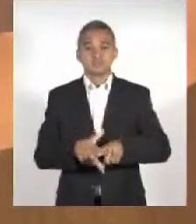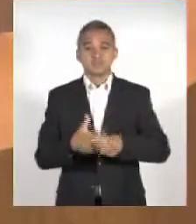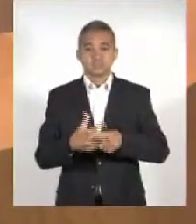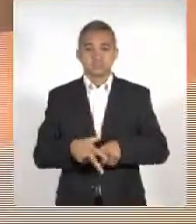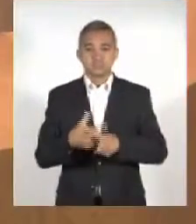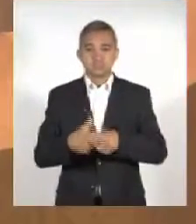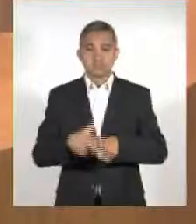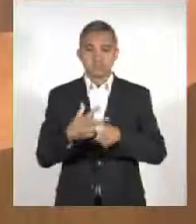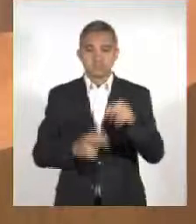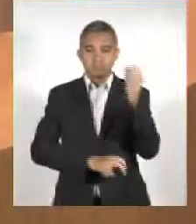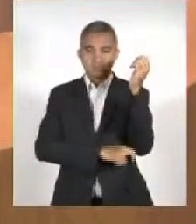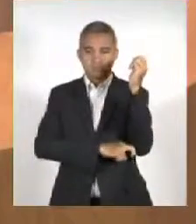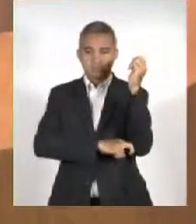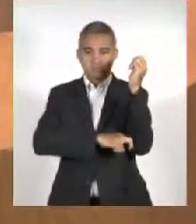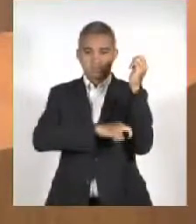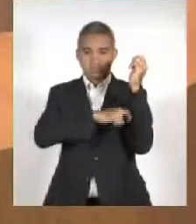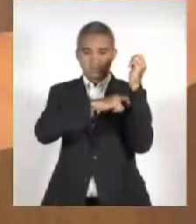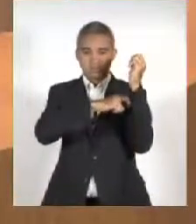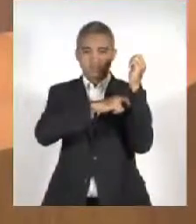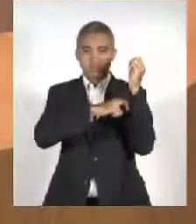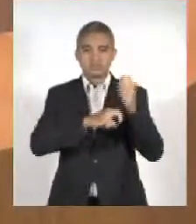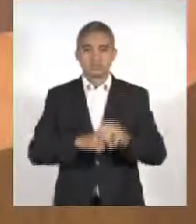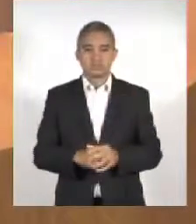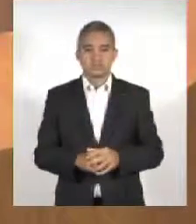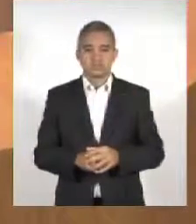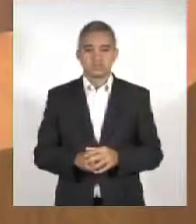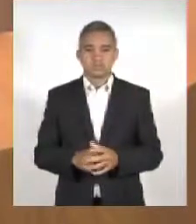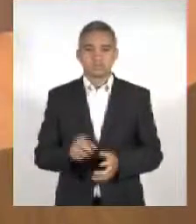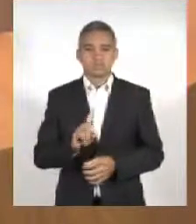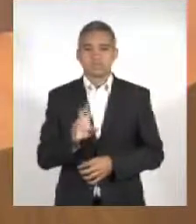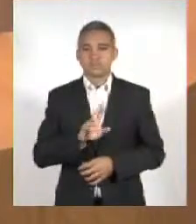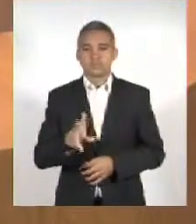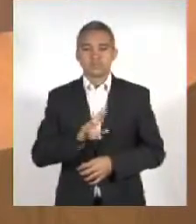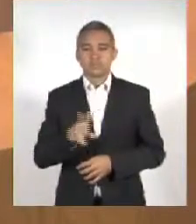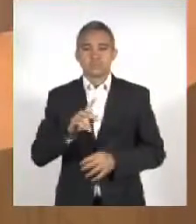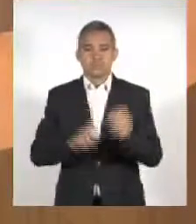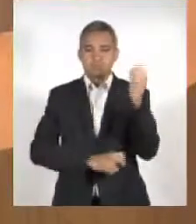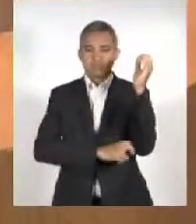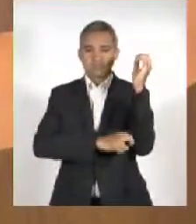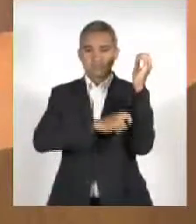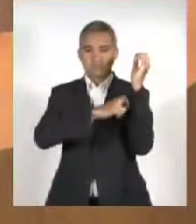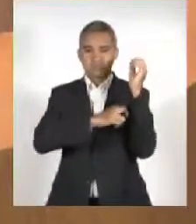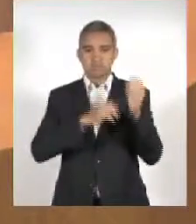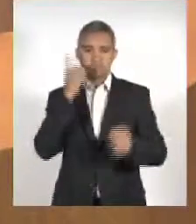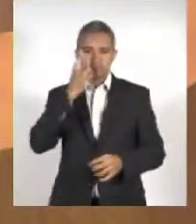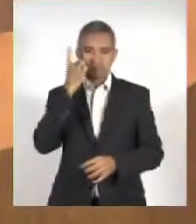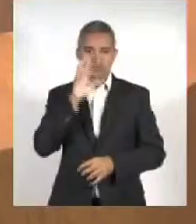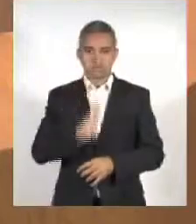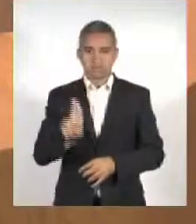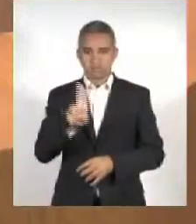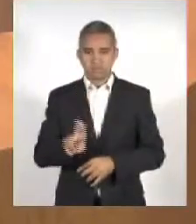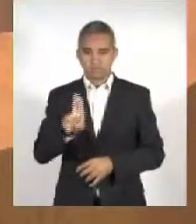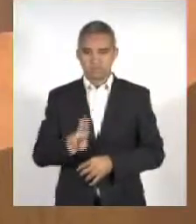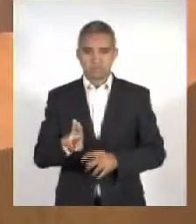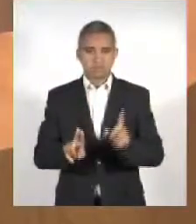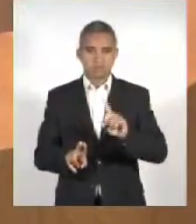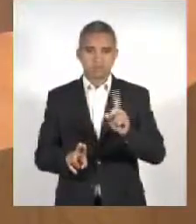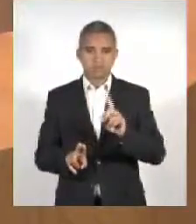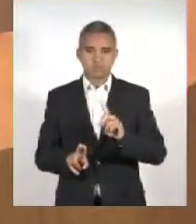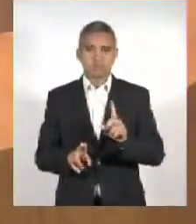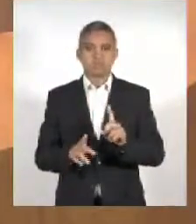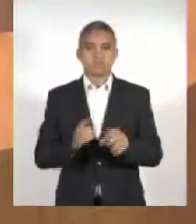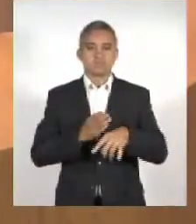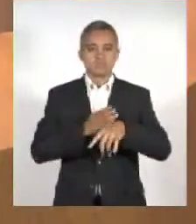dá acesso aos gabinetes. Não os elevadores dos parlamentares, não os elevadores convencionais, que dão